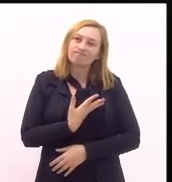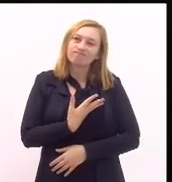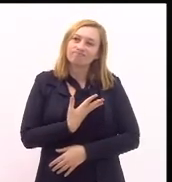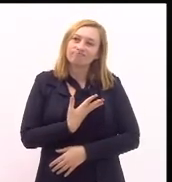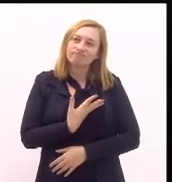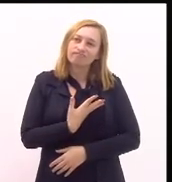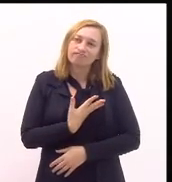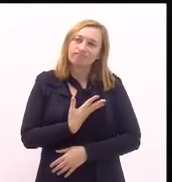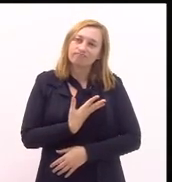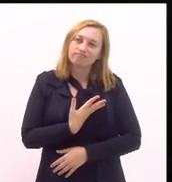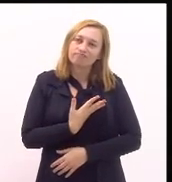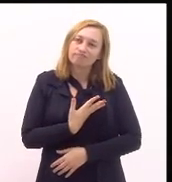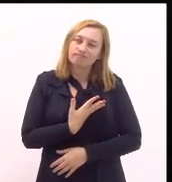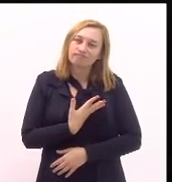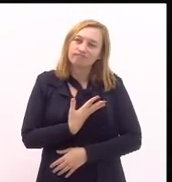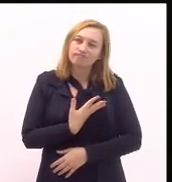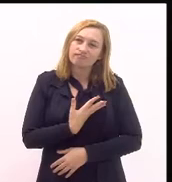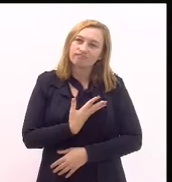mestrona